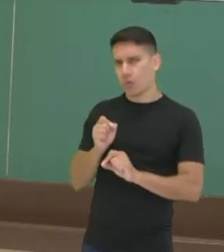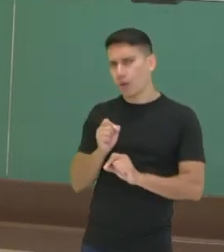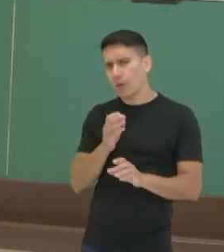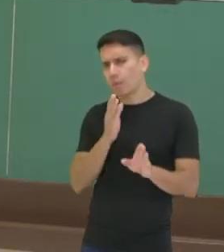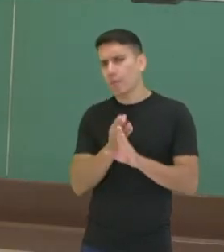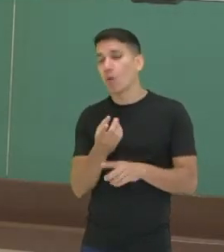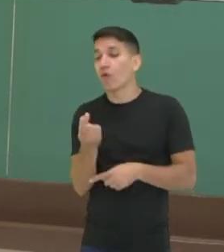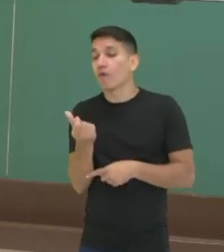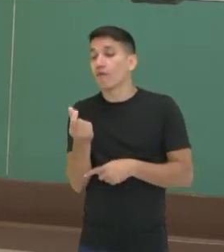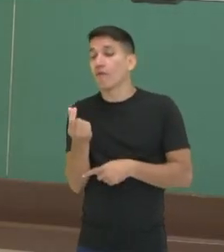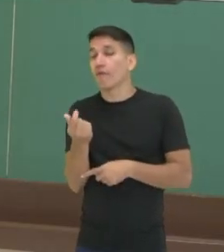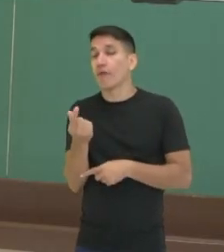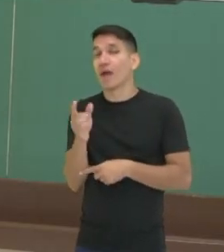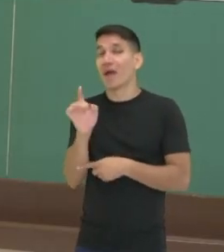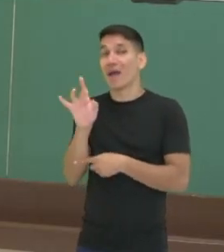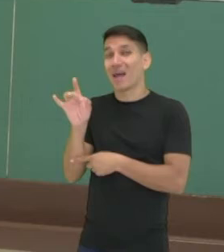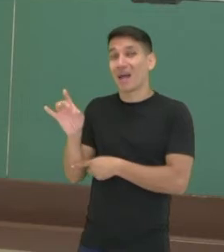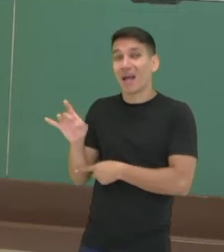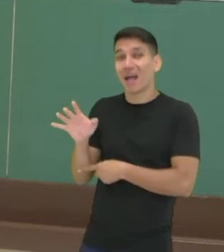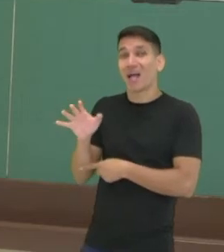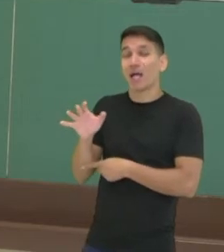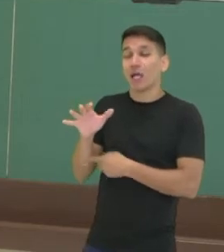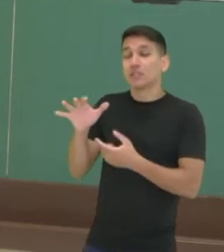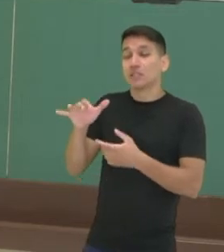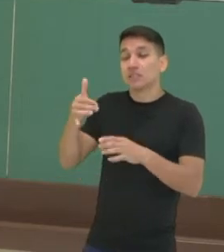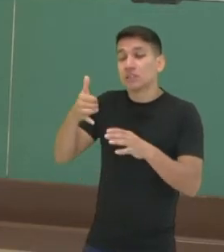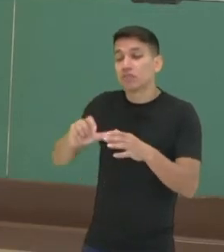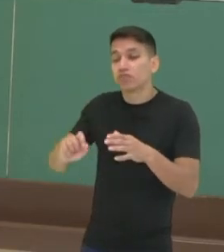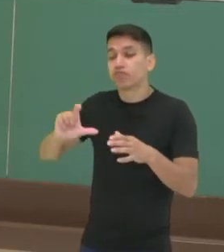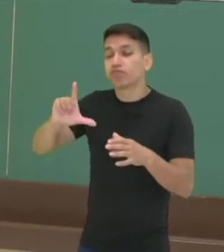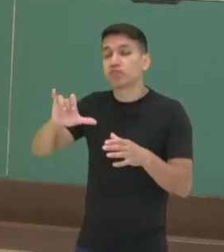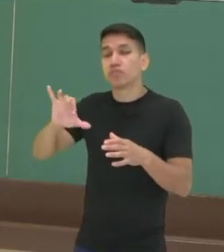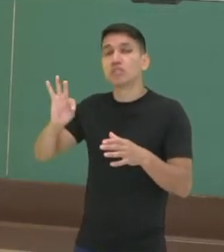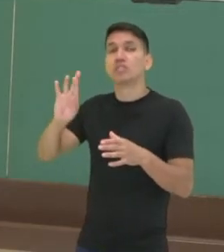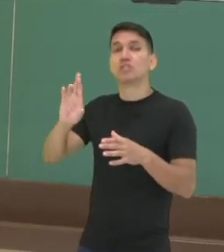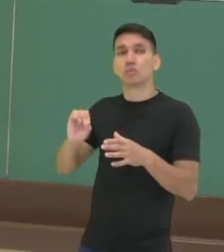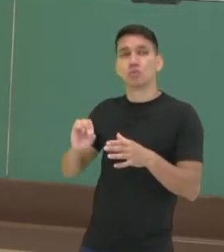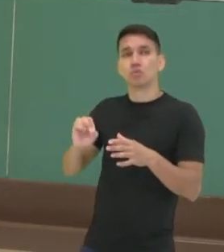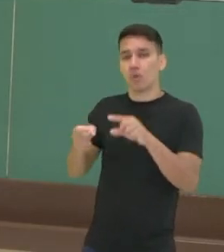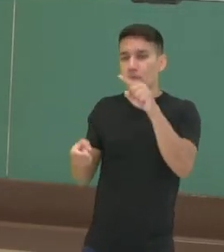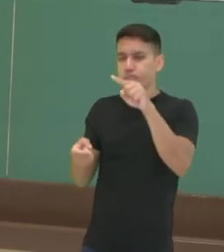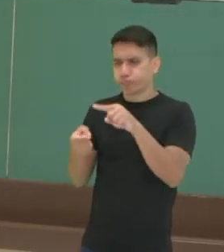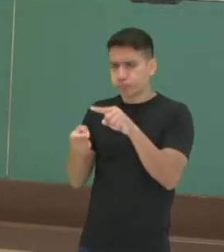né, de cada litro de sabão da embalagem pequena, nós temos que calcular o quê?